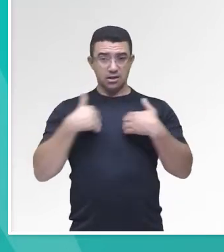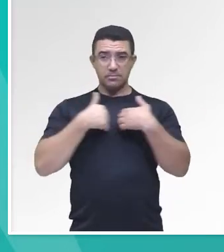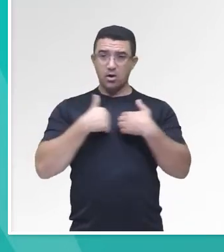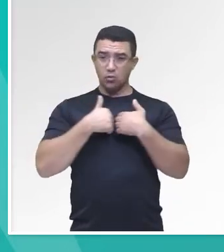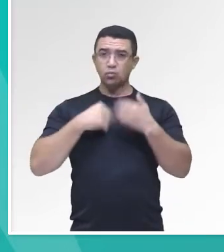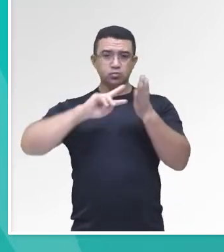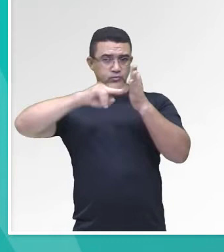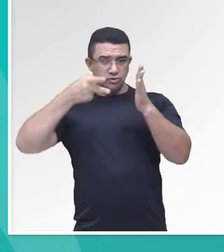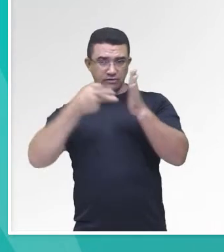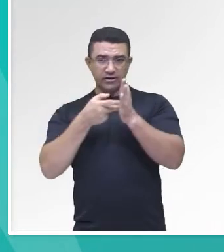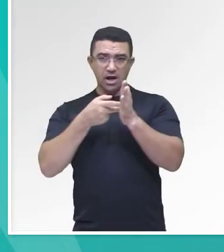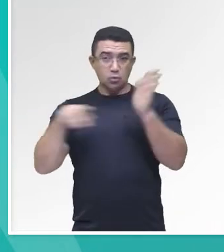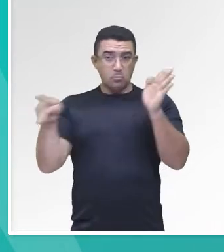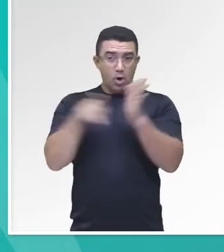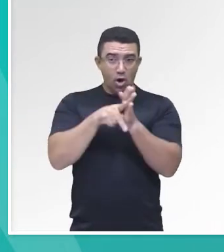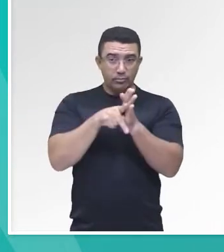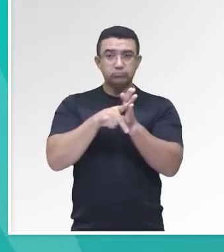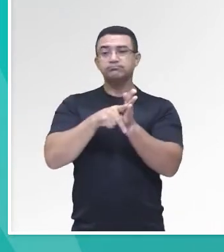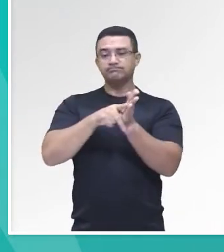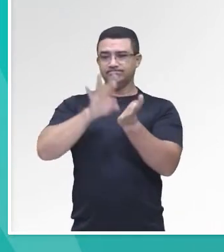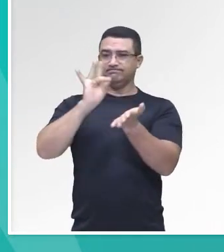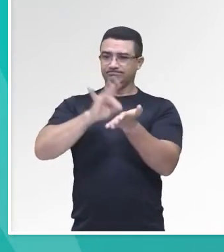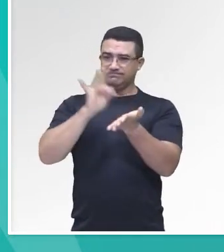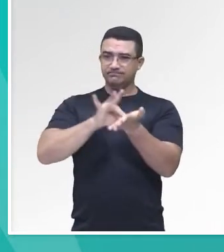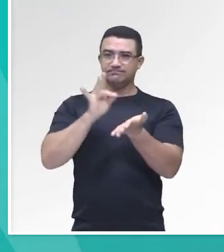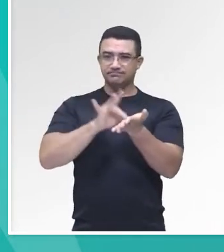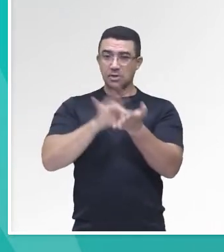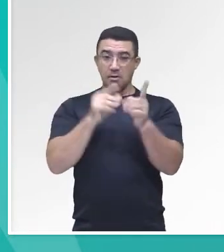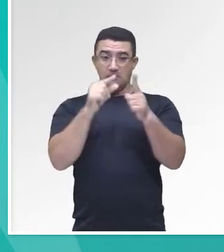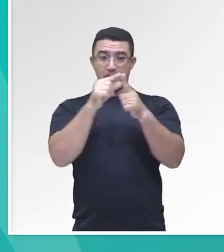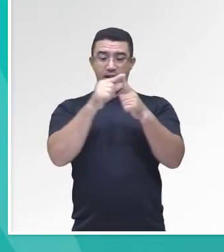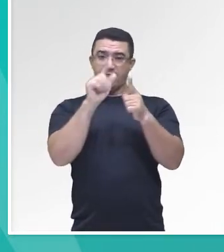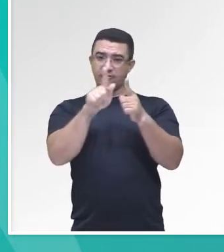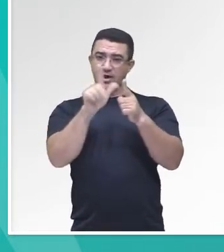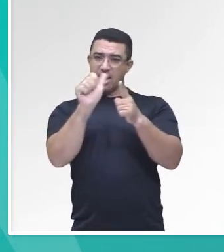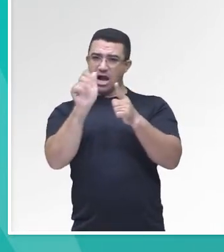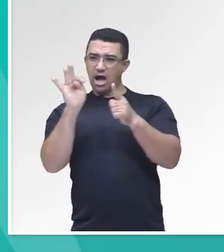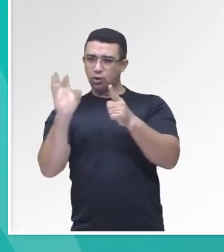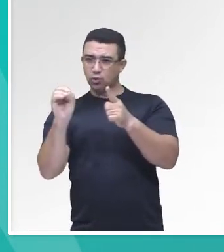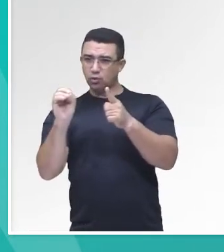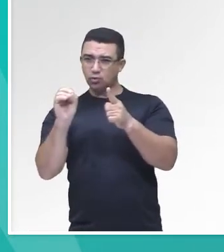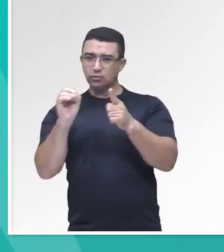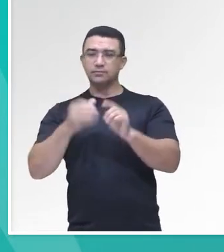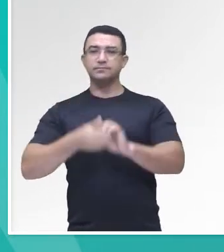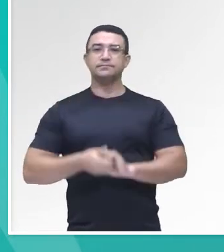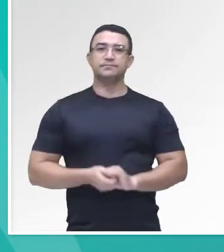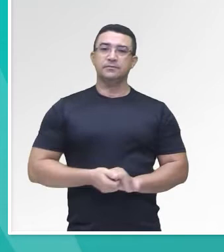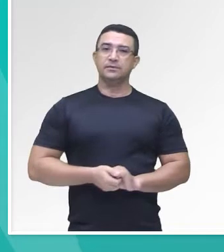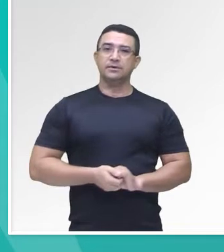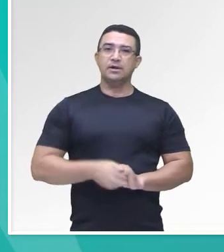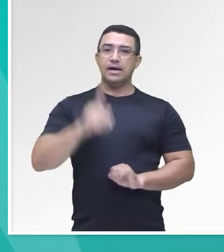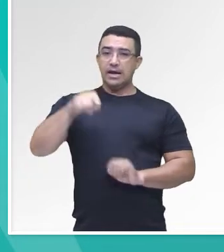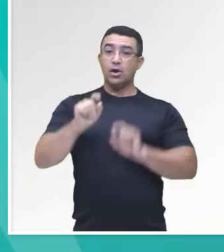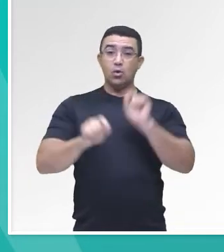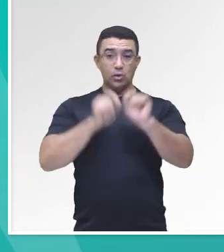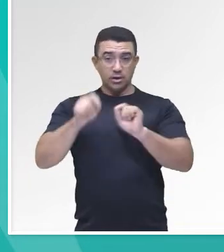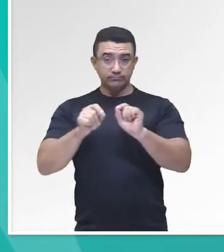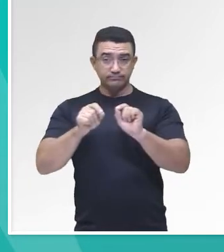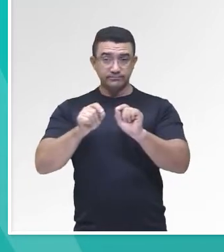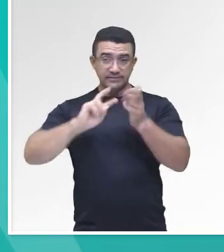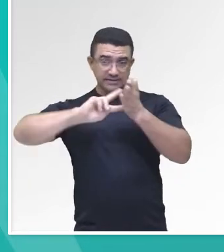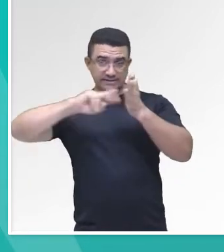O sentido próprio do que significa a palavra, tá bom? Então, esse é o sentido